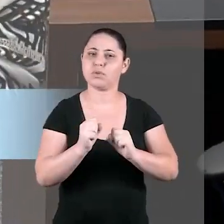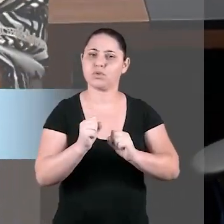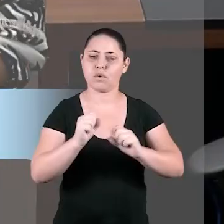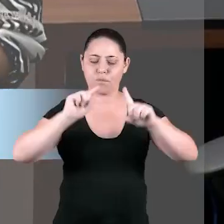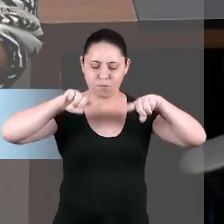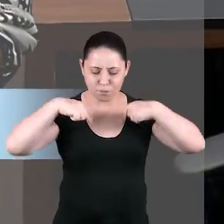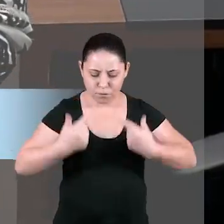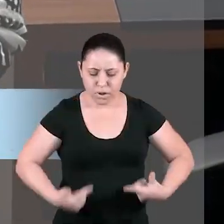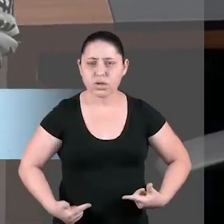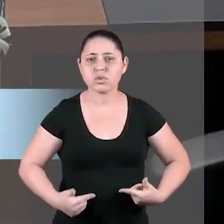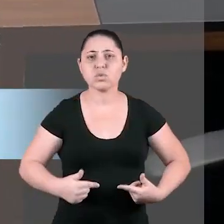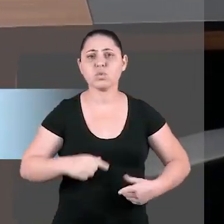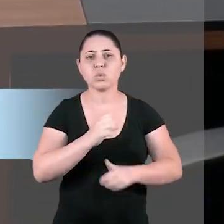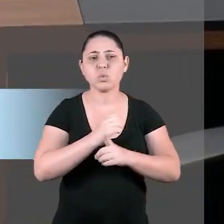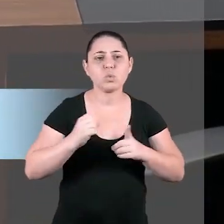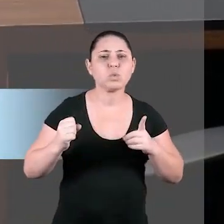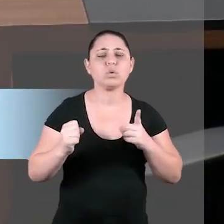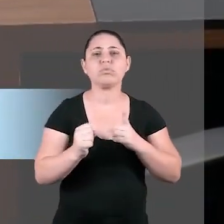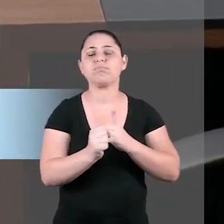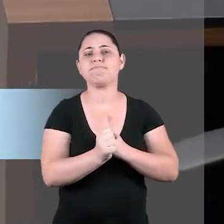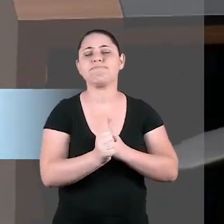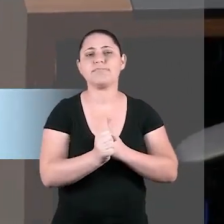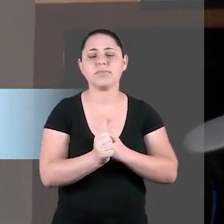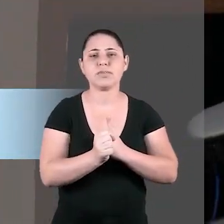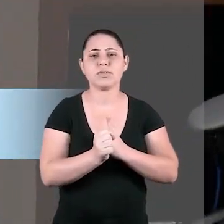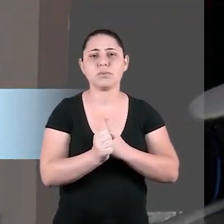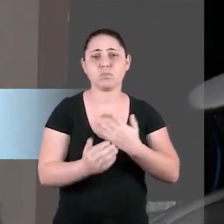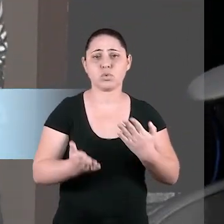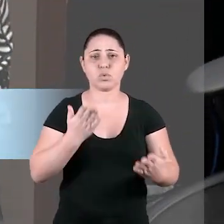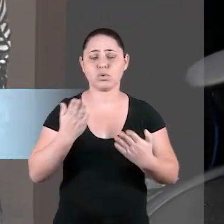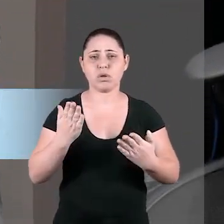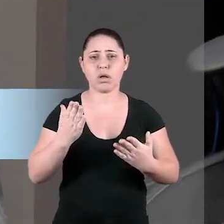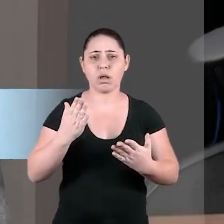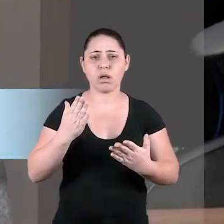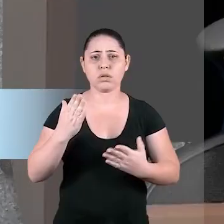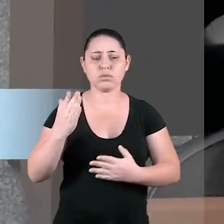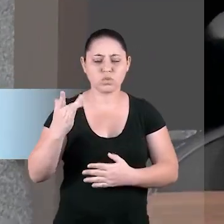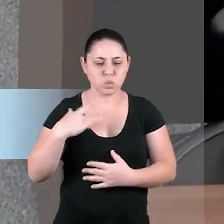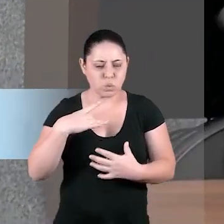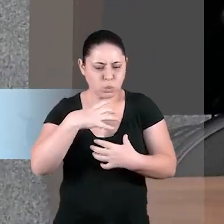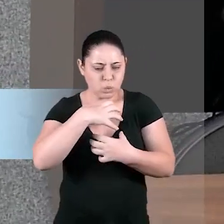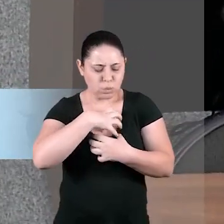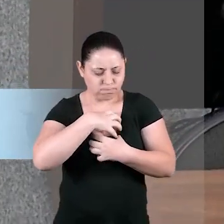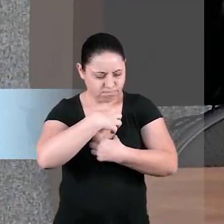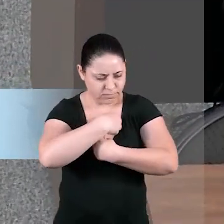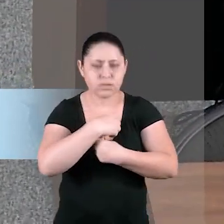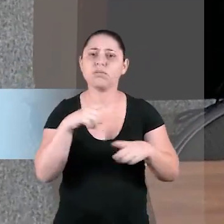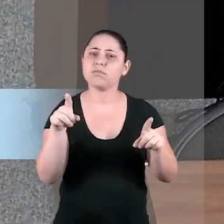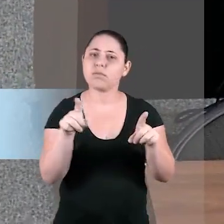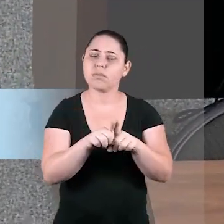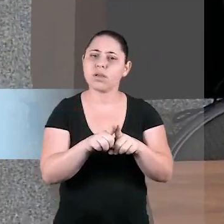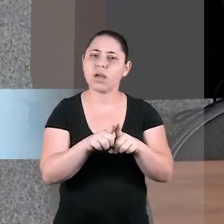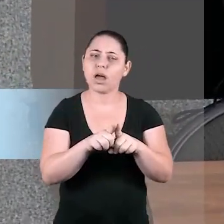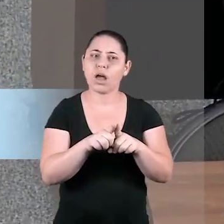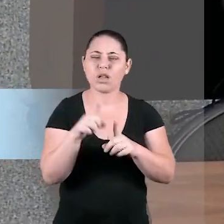pode ser físico, social, psicológico e espiritual. Então, a nossa dor, ela não é